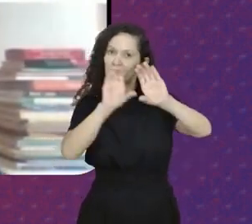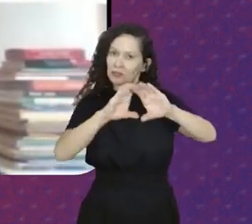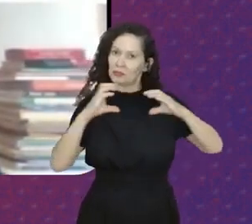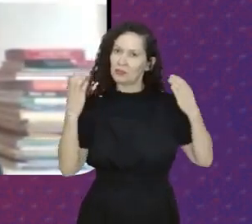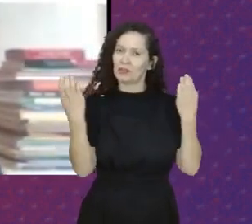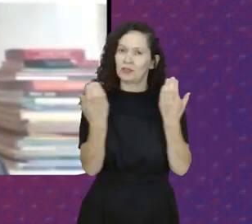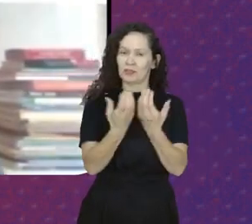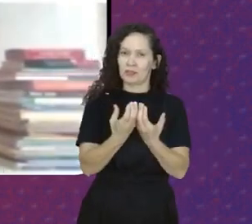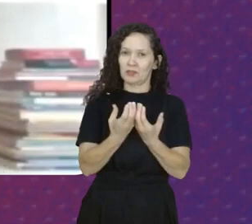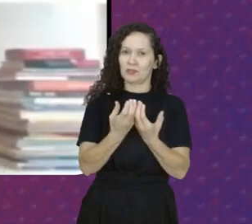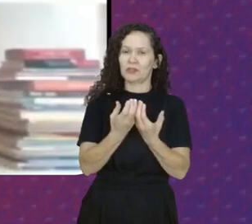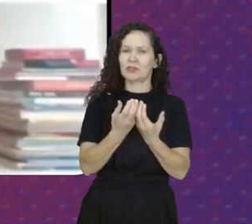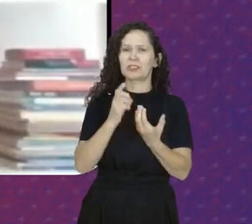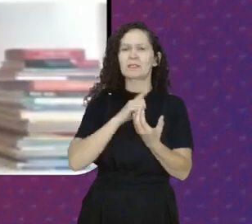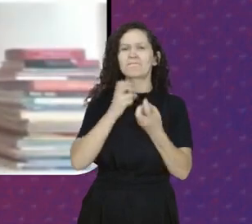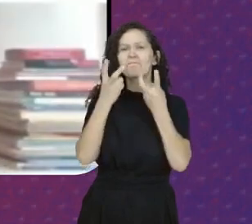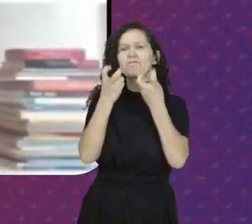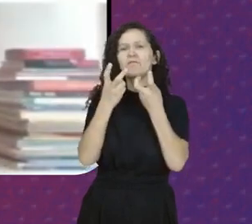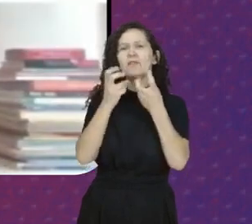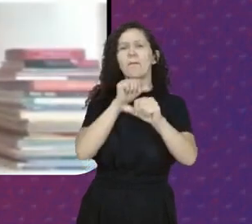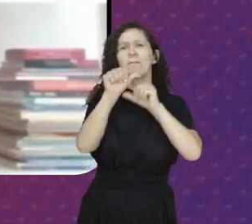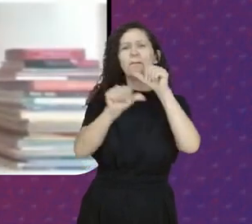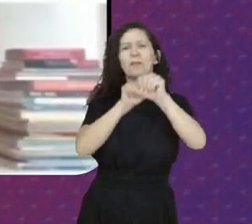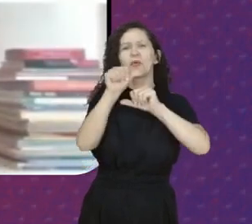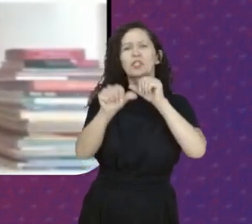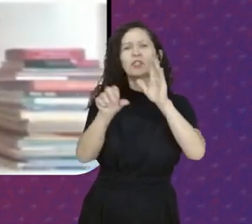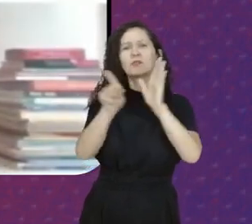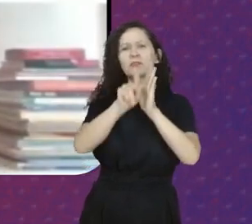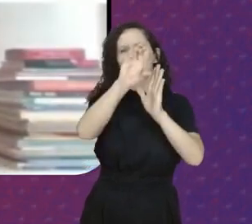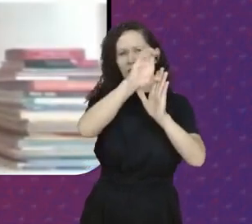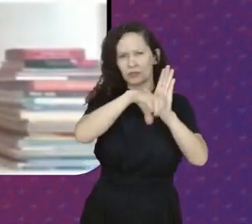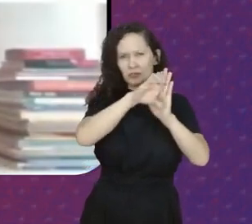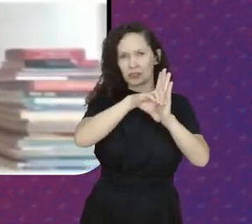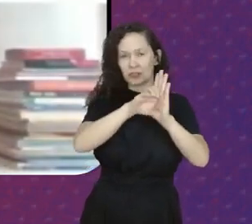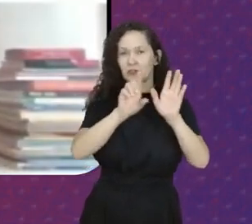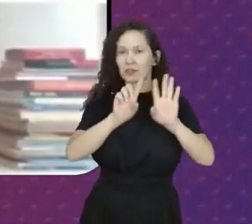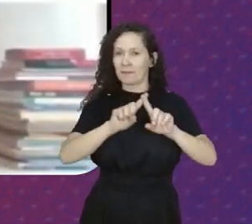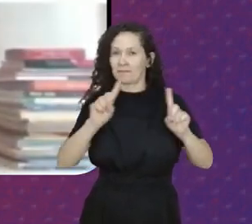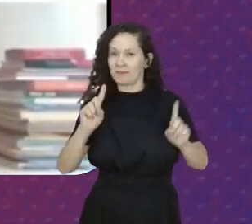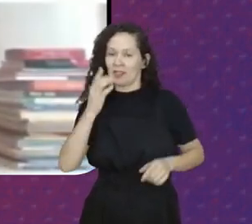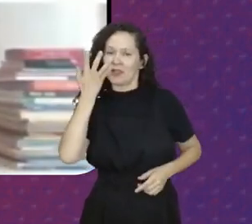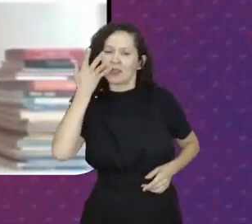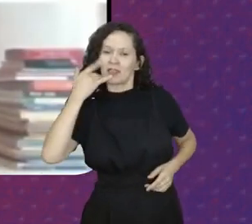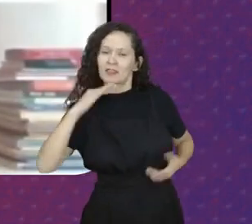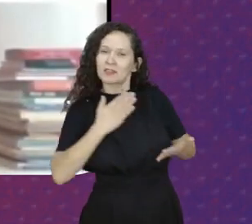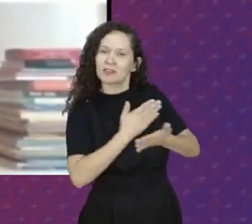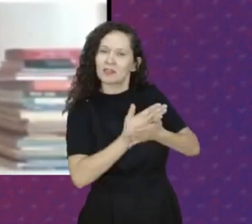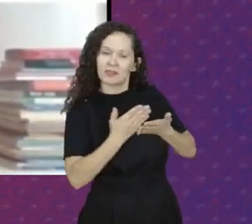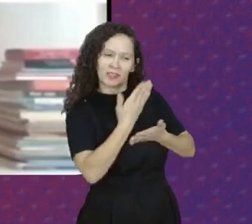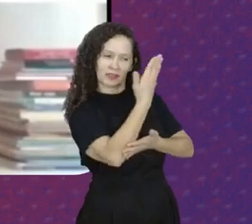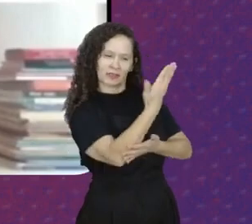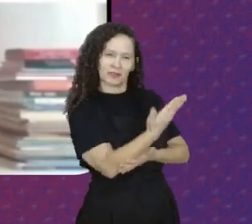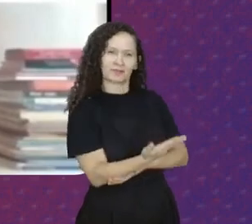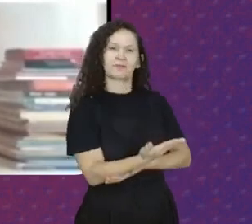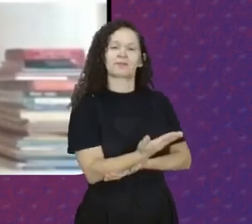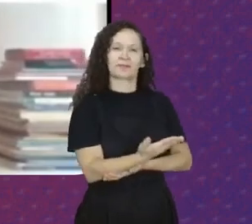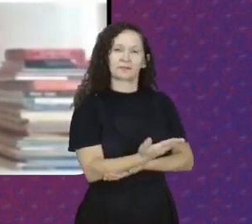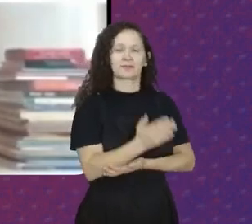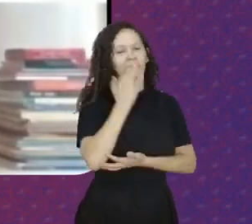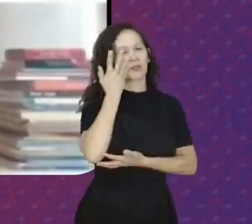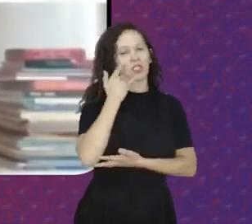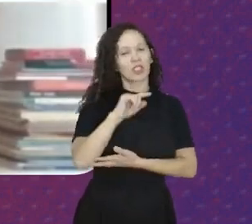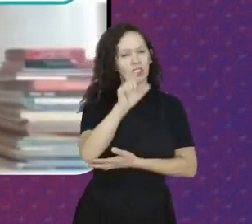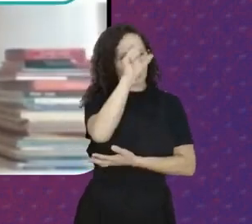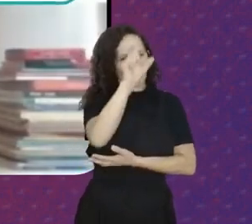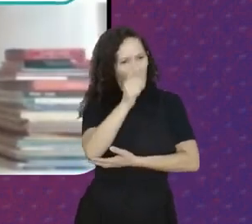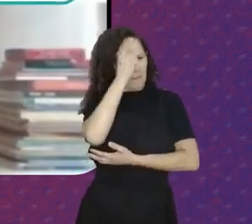coletivas, onde são observadas mudanças conceituais. Então, a criança ela passa a ser concebida como